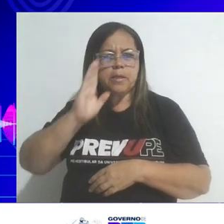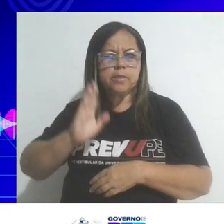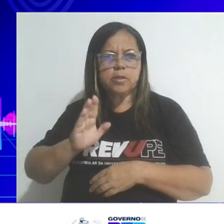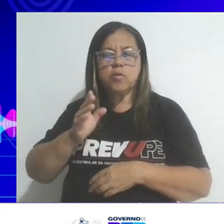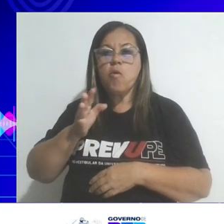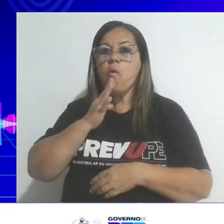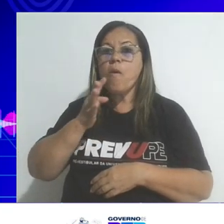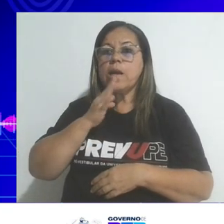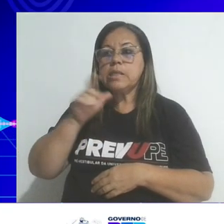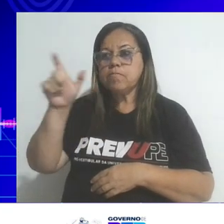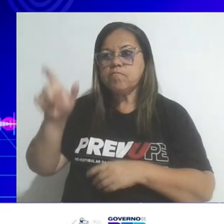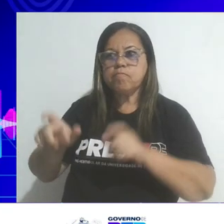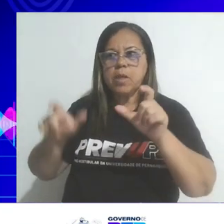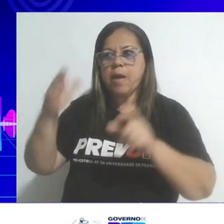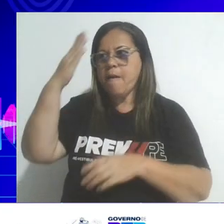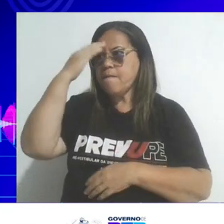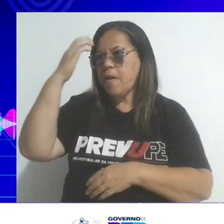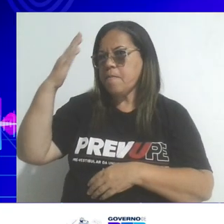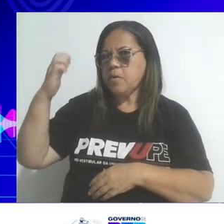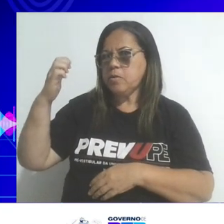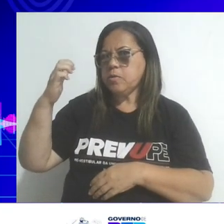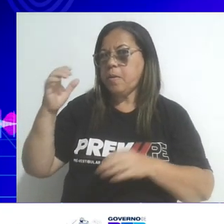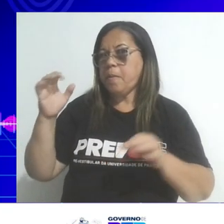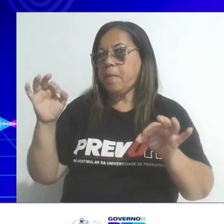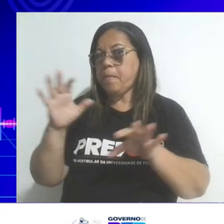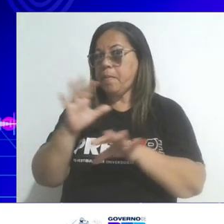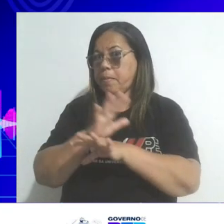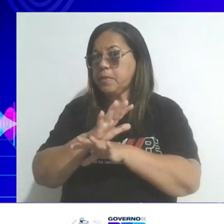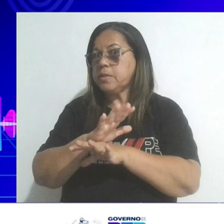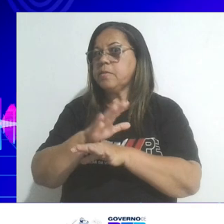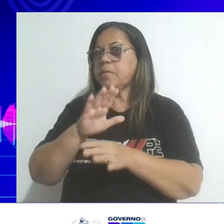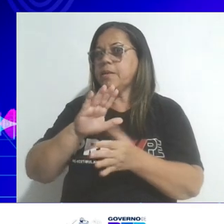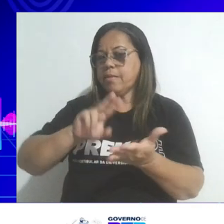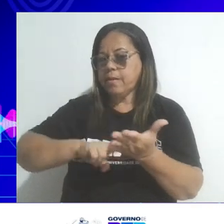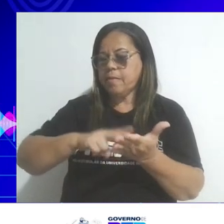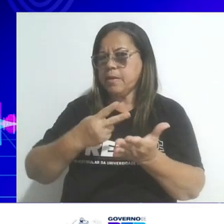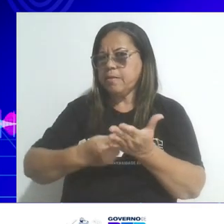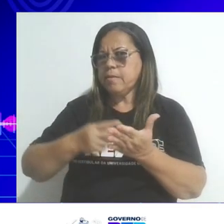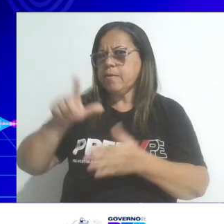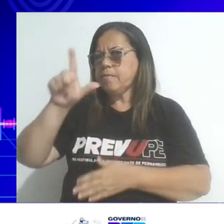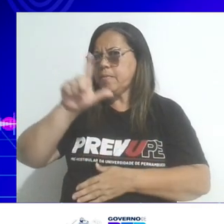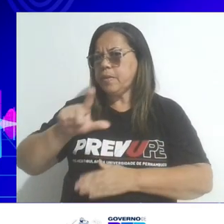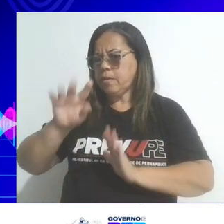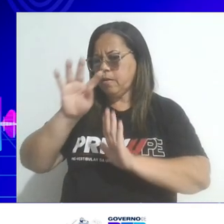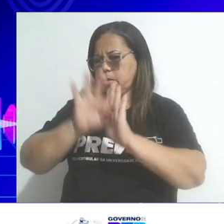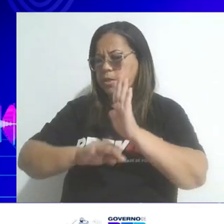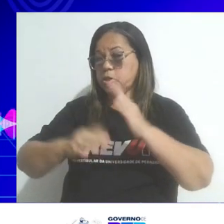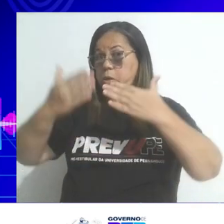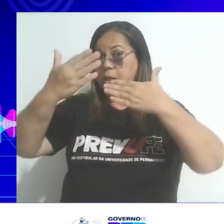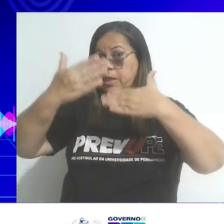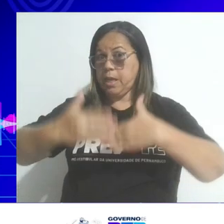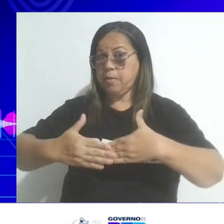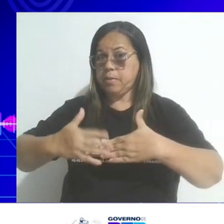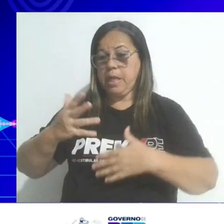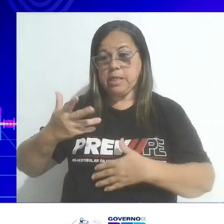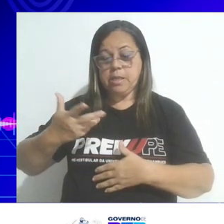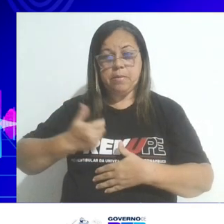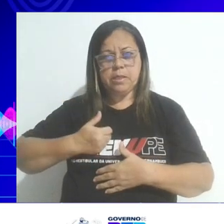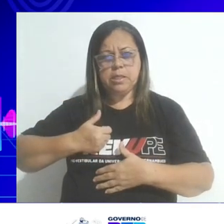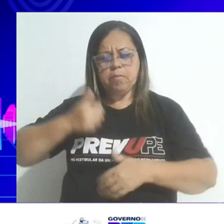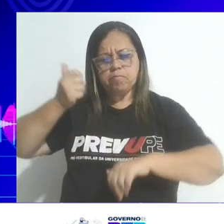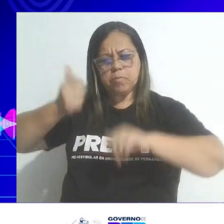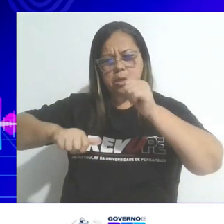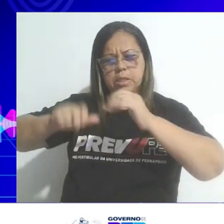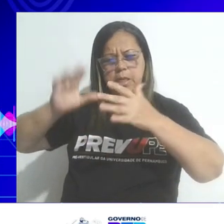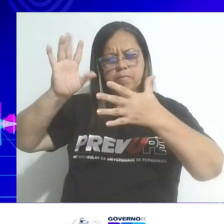principais obras prepare-se para interpretar trexos literários apresentados na prova essa habilidade de análise detalhada